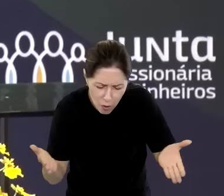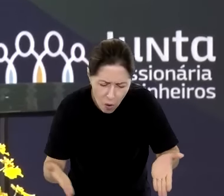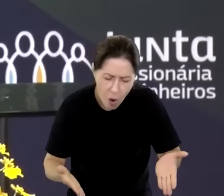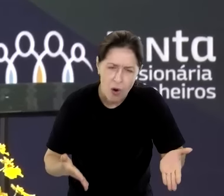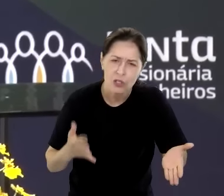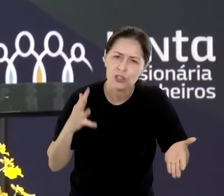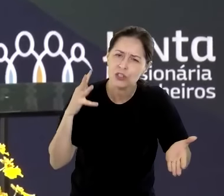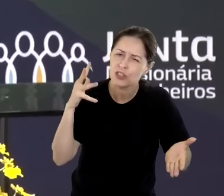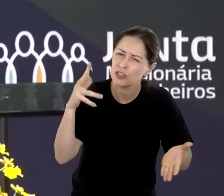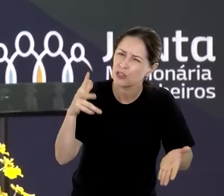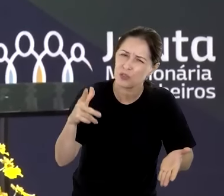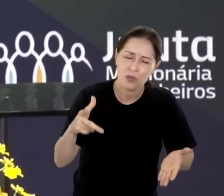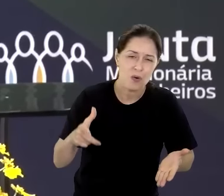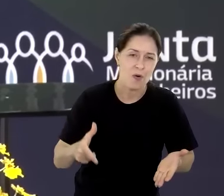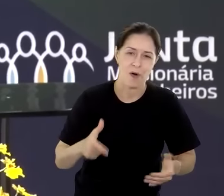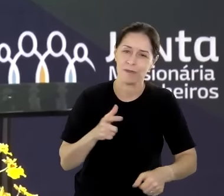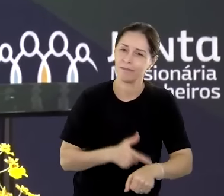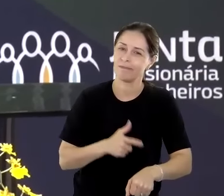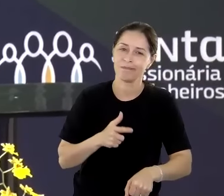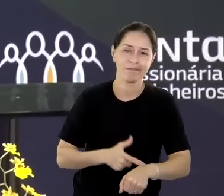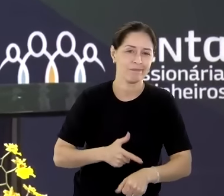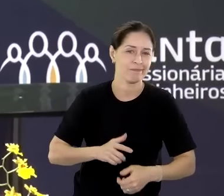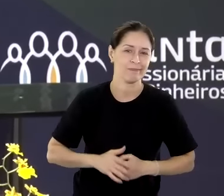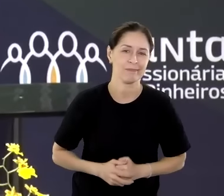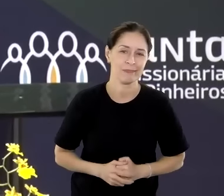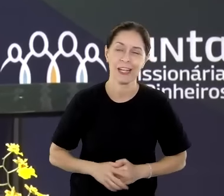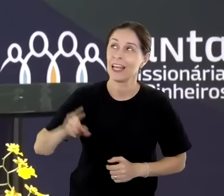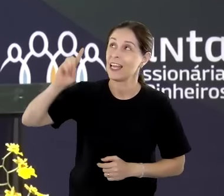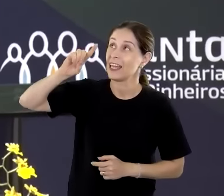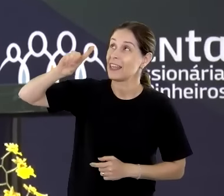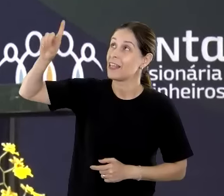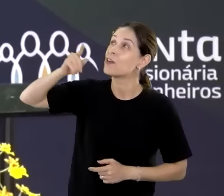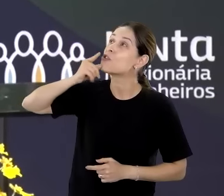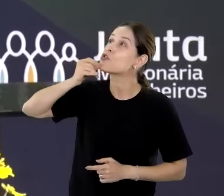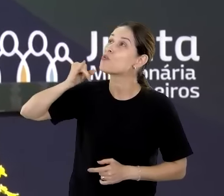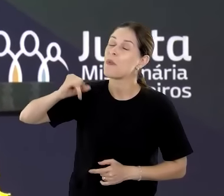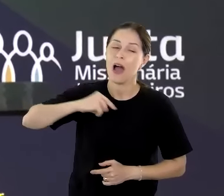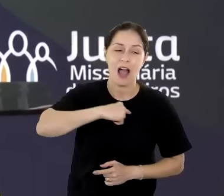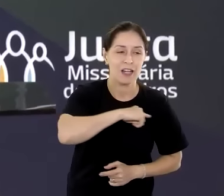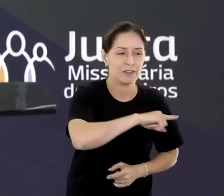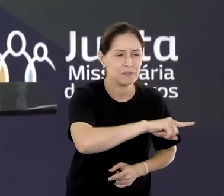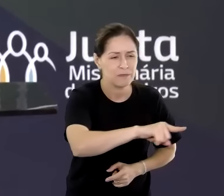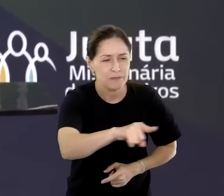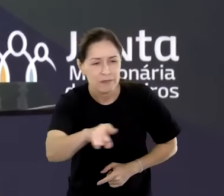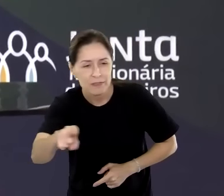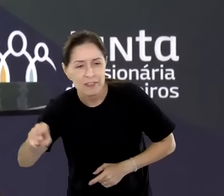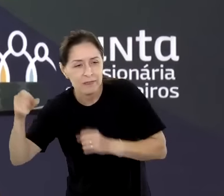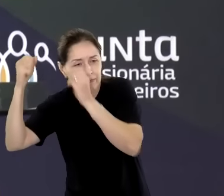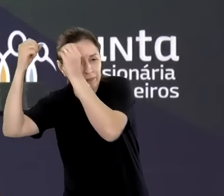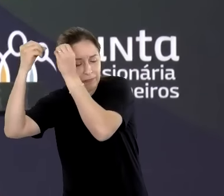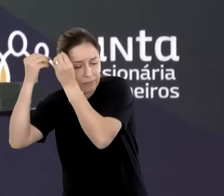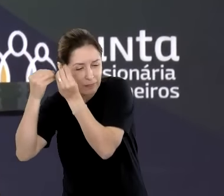24 horas por dia, o seu Pai é o seu provedor.